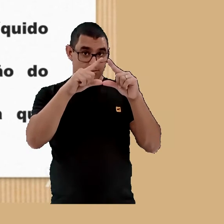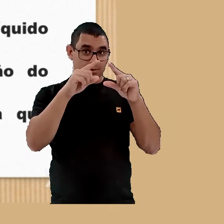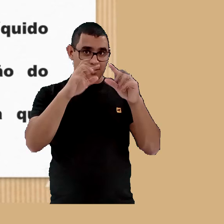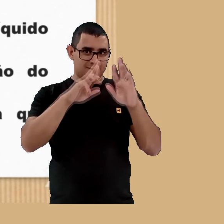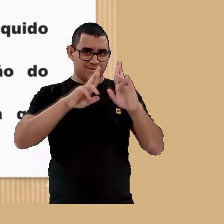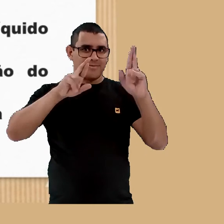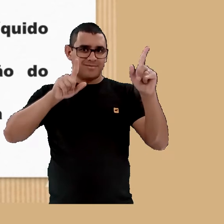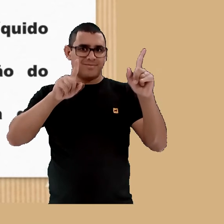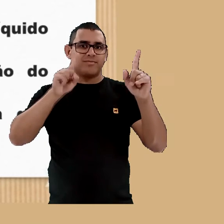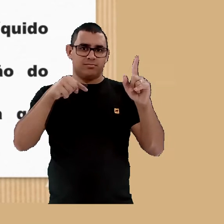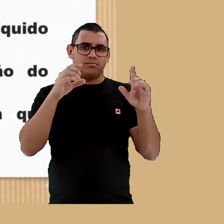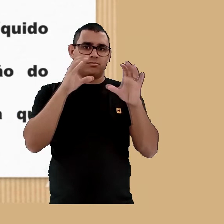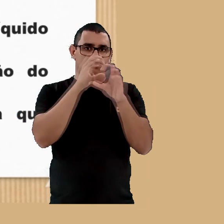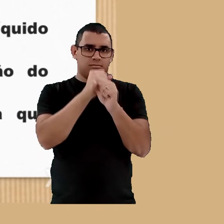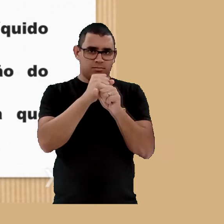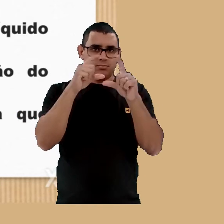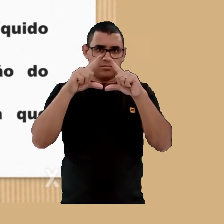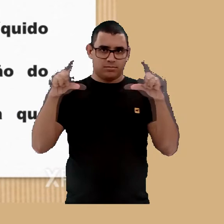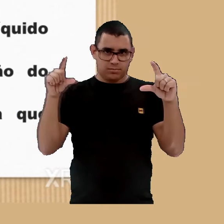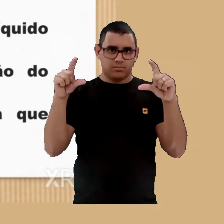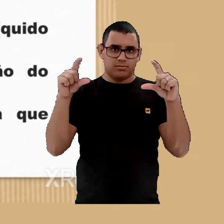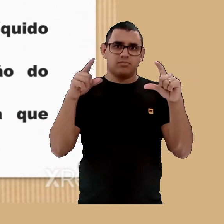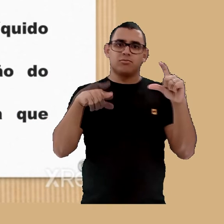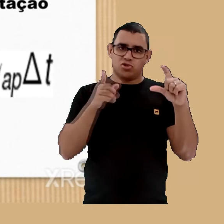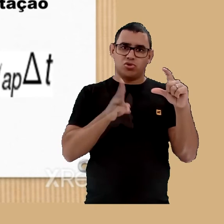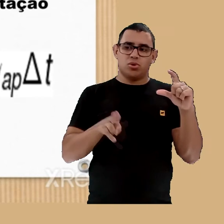estar associada à fórmula que nós vamos ver daqui a pouco.